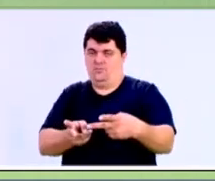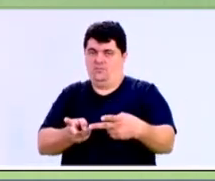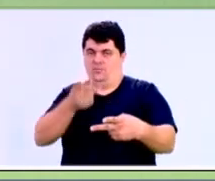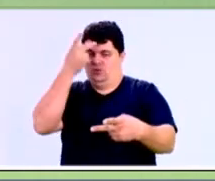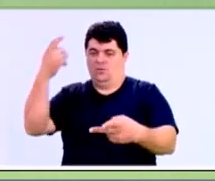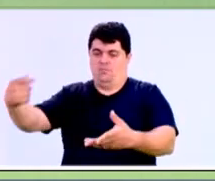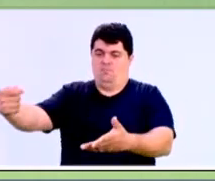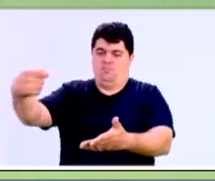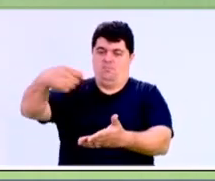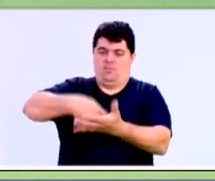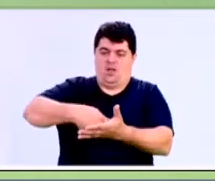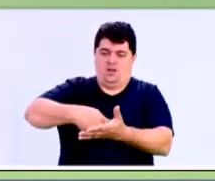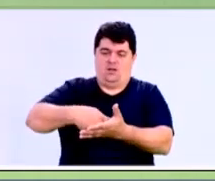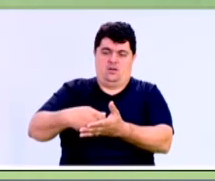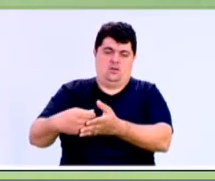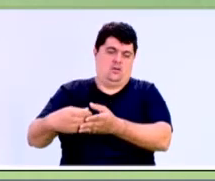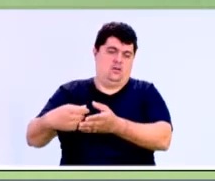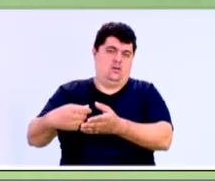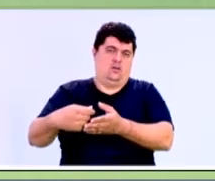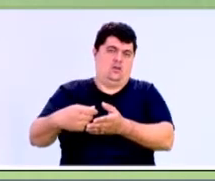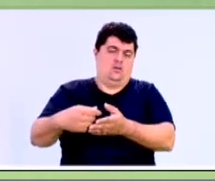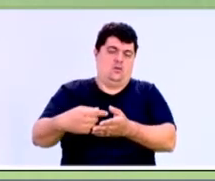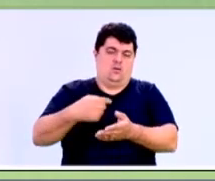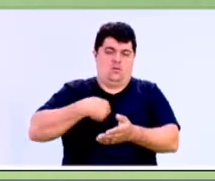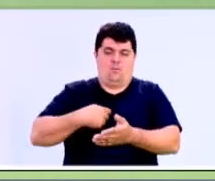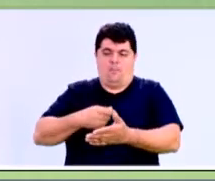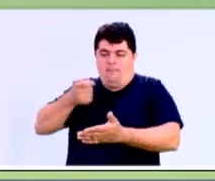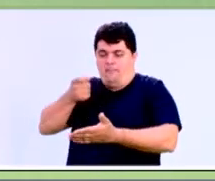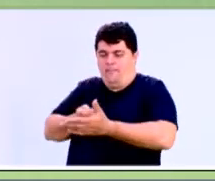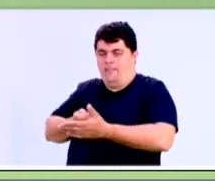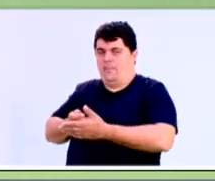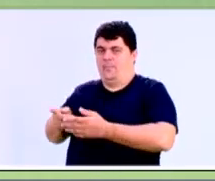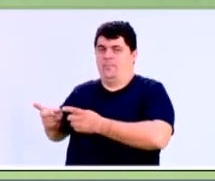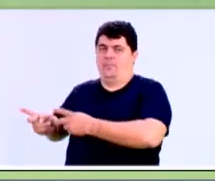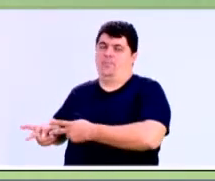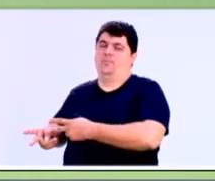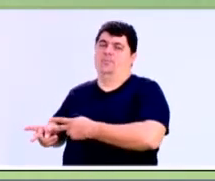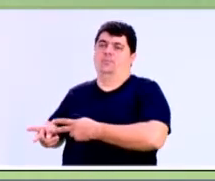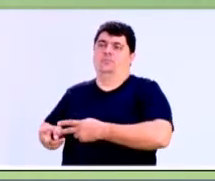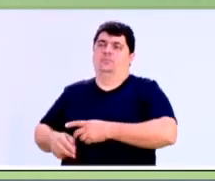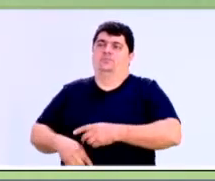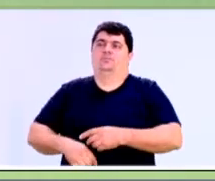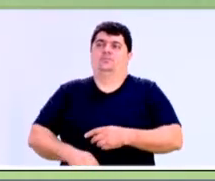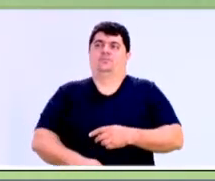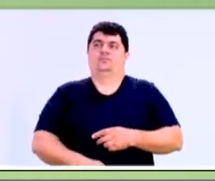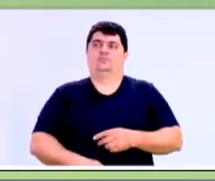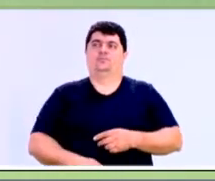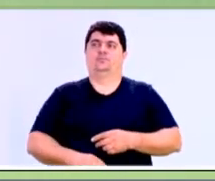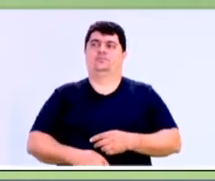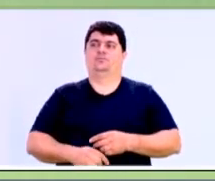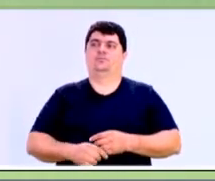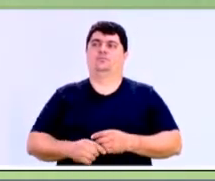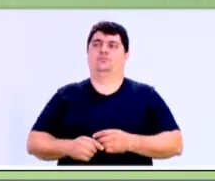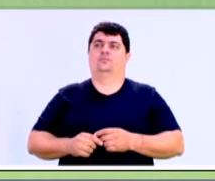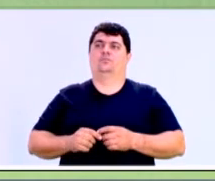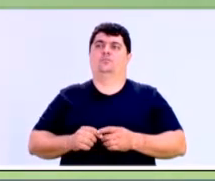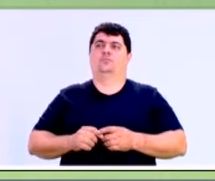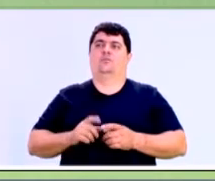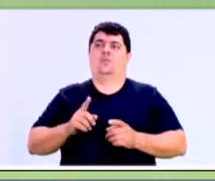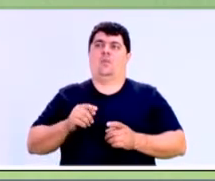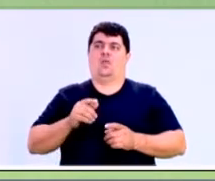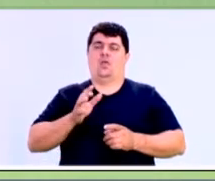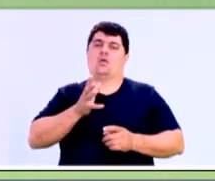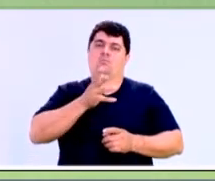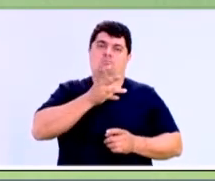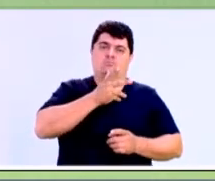a mercadoria, ok? Então esse é o prazo médio de pagamento de compras. É o tempo que eu demoro entre a compra e